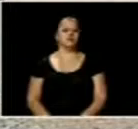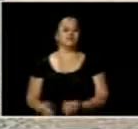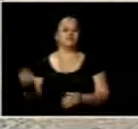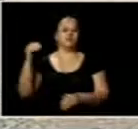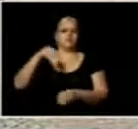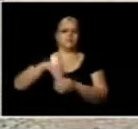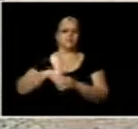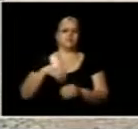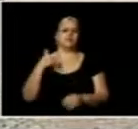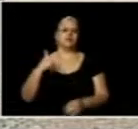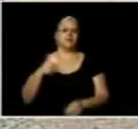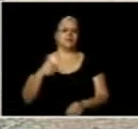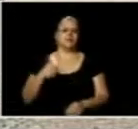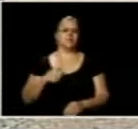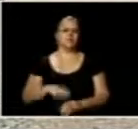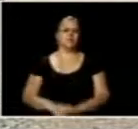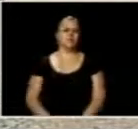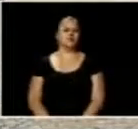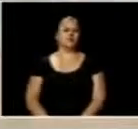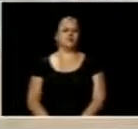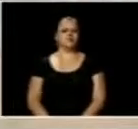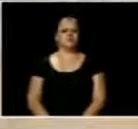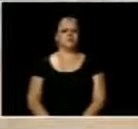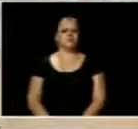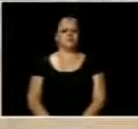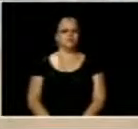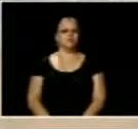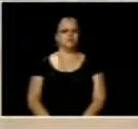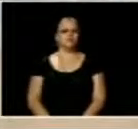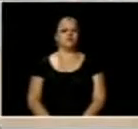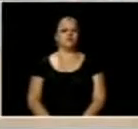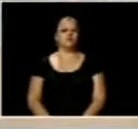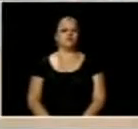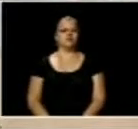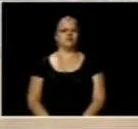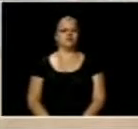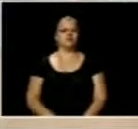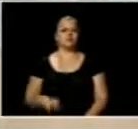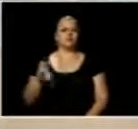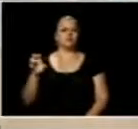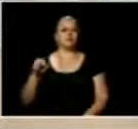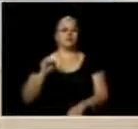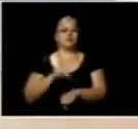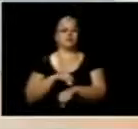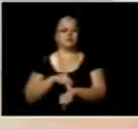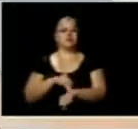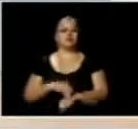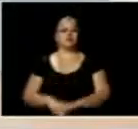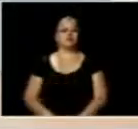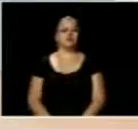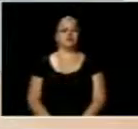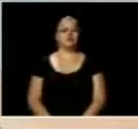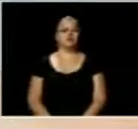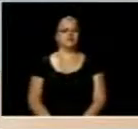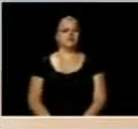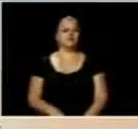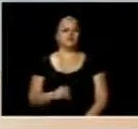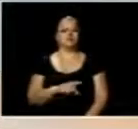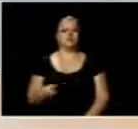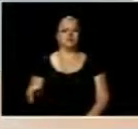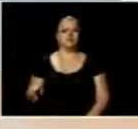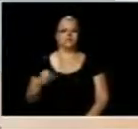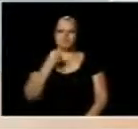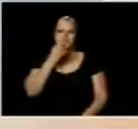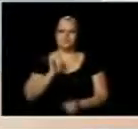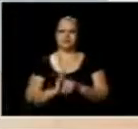Aprovado pela totalidade dos vereadores presentes. Vereador Jefferson Campos, põe 5 minutos para suas considerações. Presidente, boa noite,